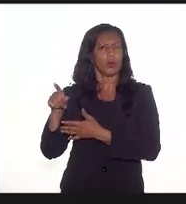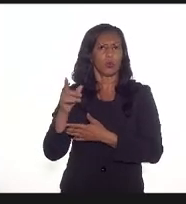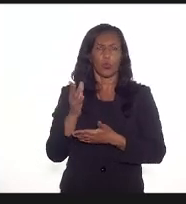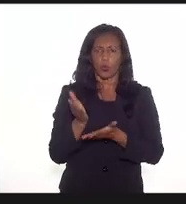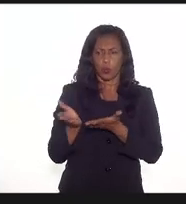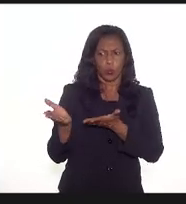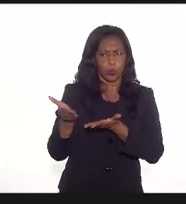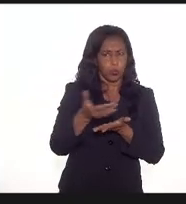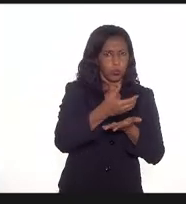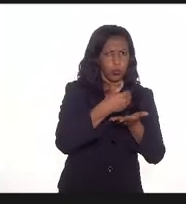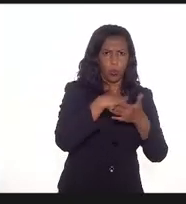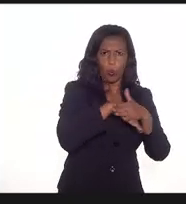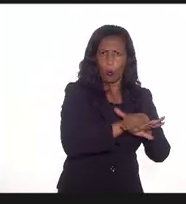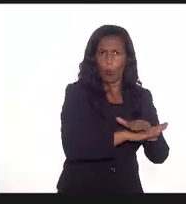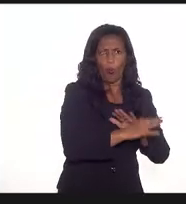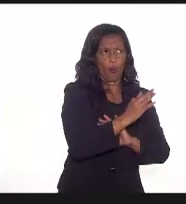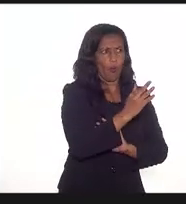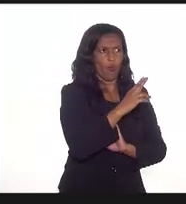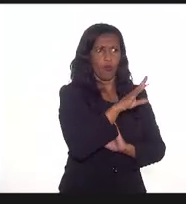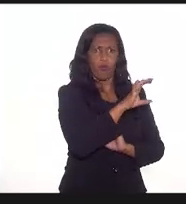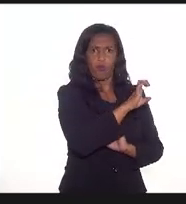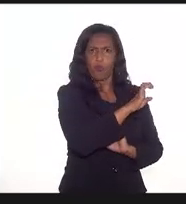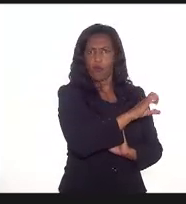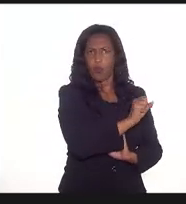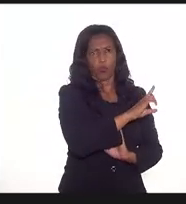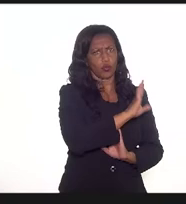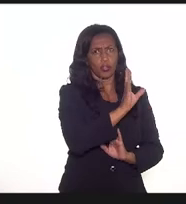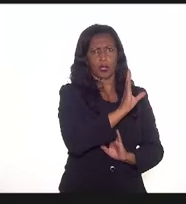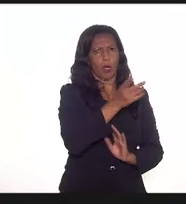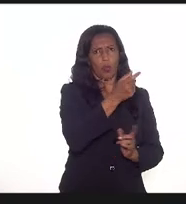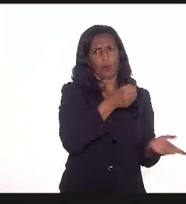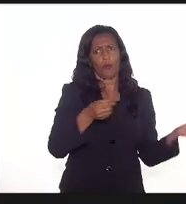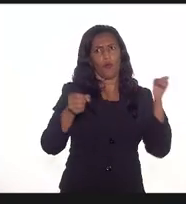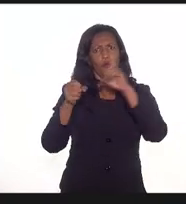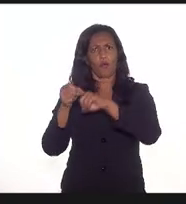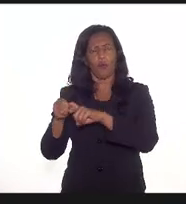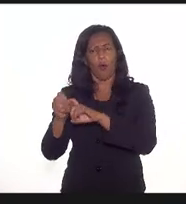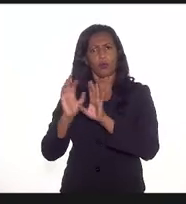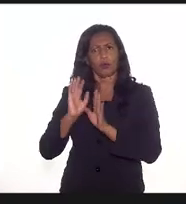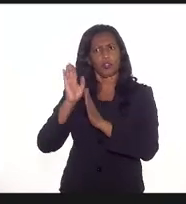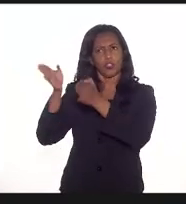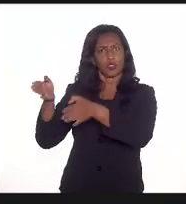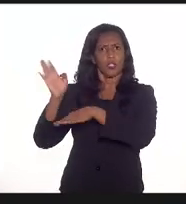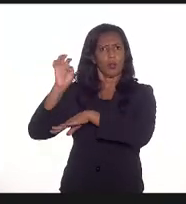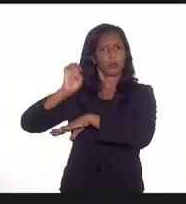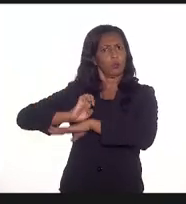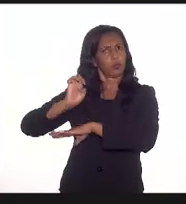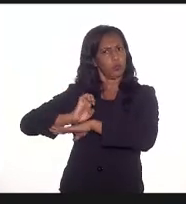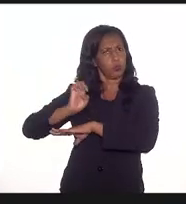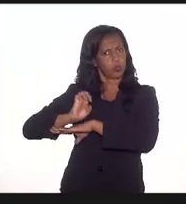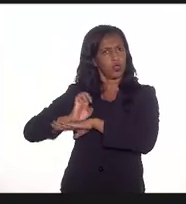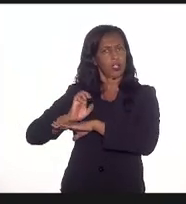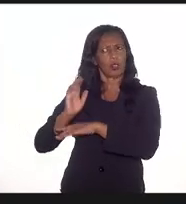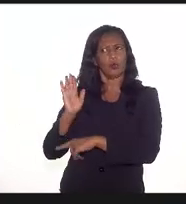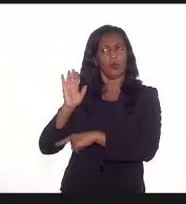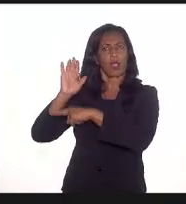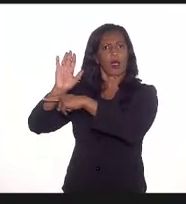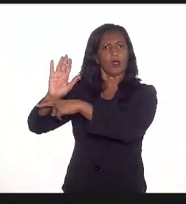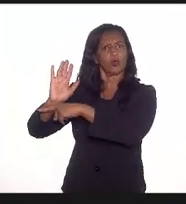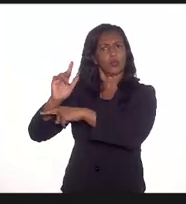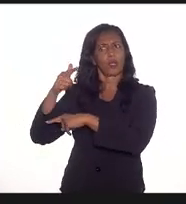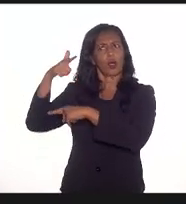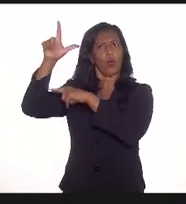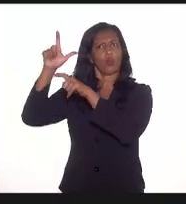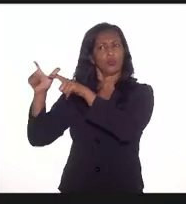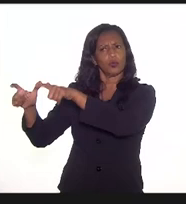Fundes fica no Fundes. Ele já é como uma espécie de vasos comunicantes que vai alimentar outras fontes do